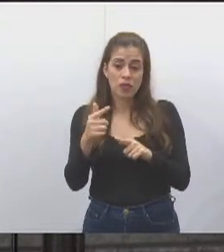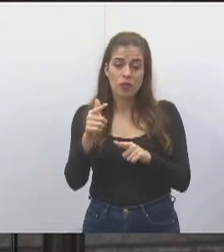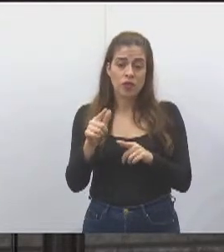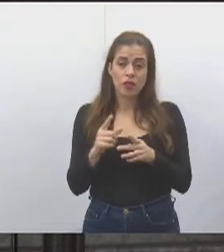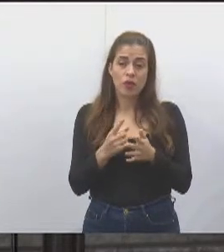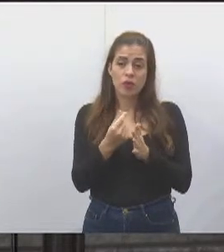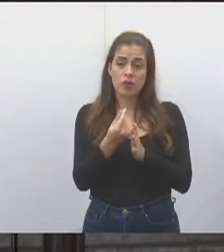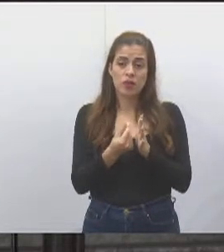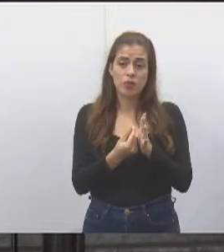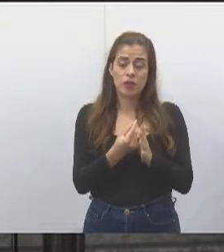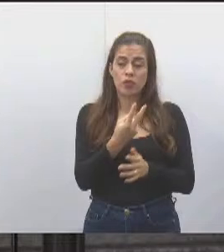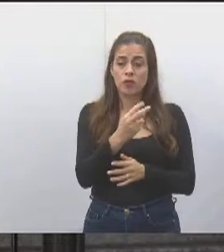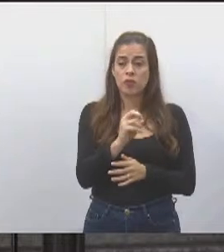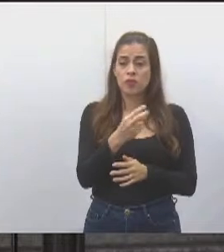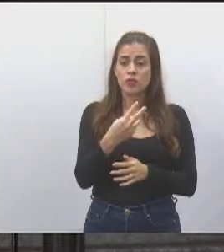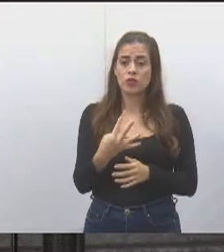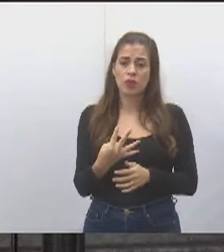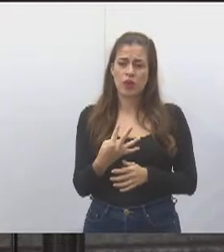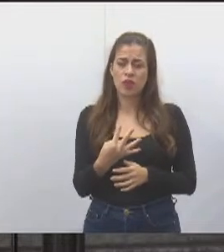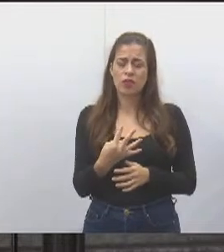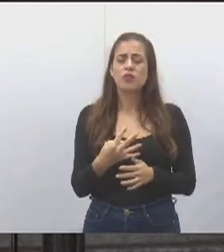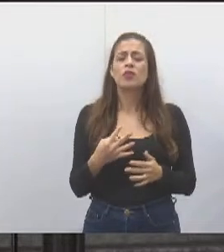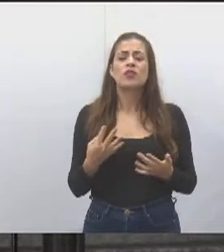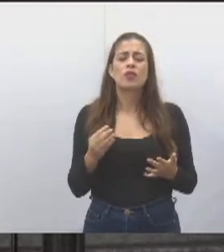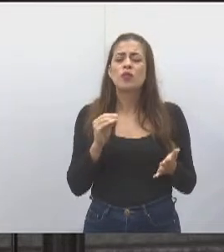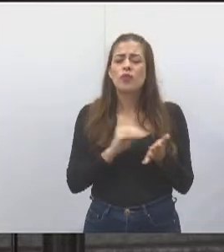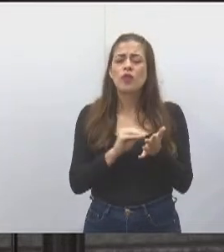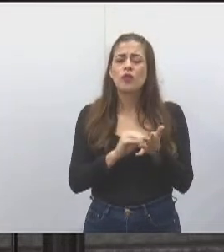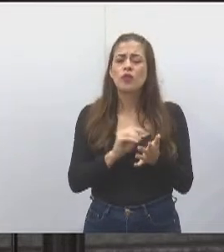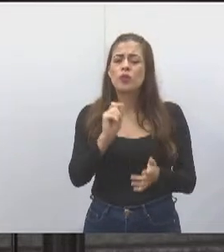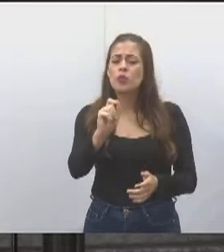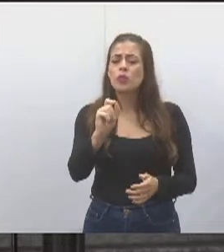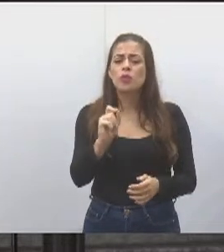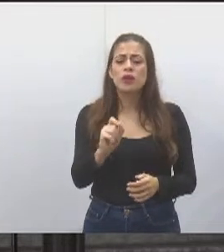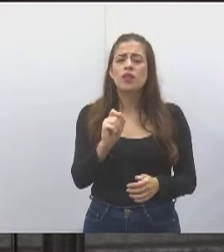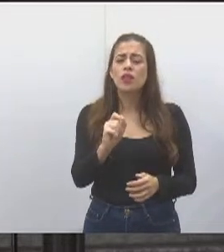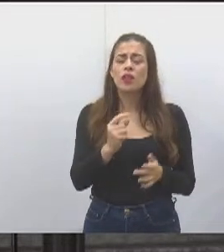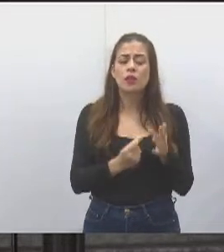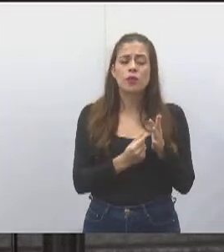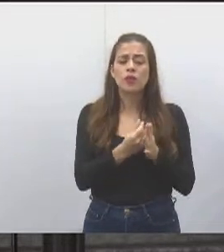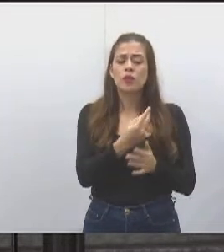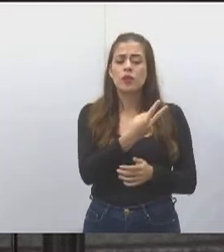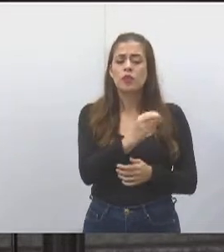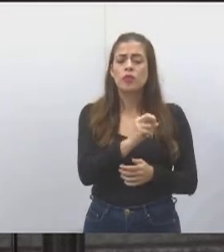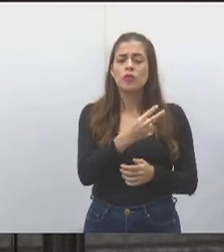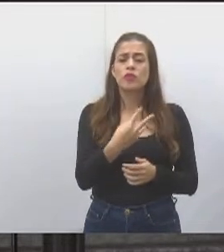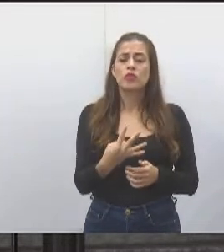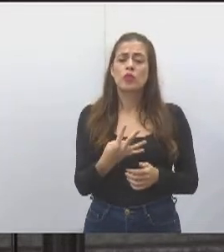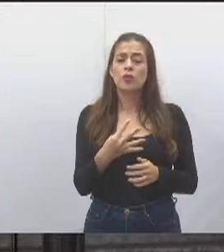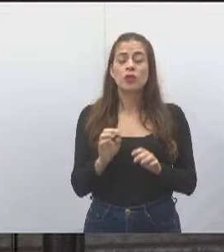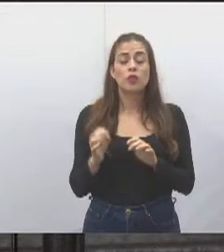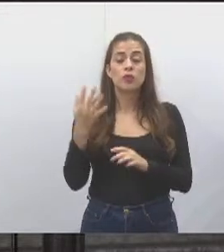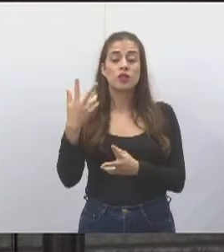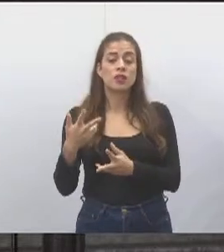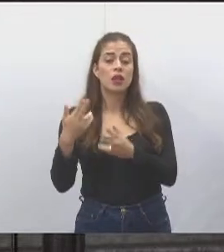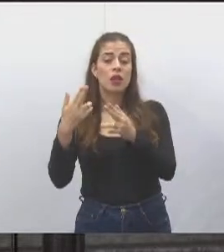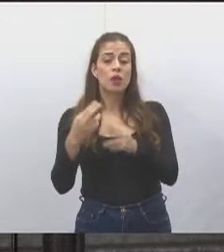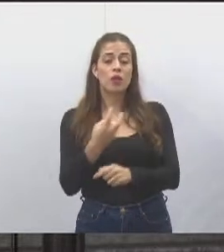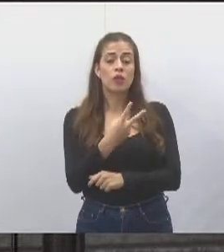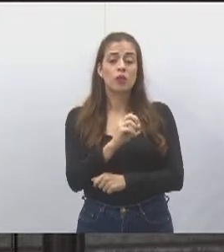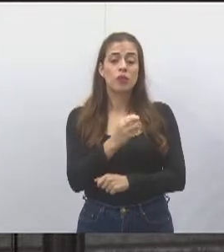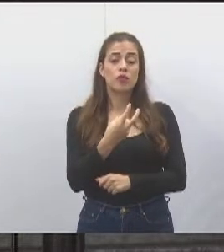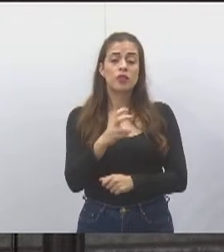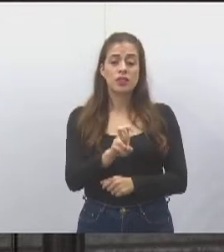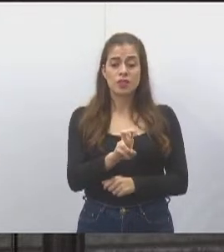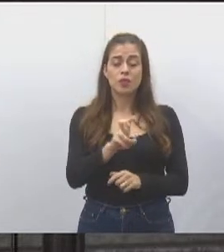executado o orçamento de 2024. Então, o que faltou ali para o orçamento de 2024 para que não aconteça a mesma coisa em 2025, né? Para a gente não